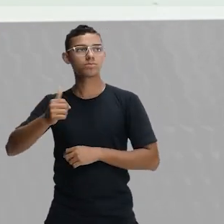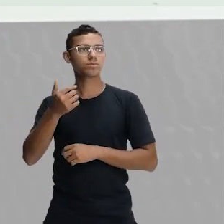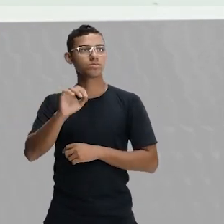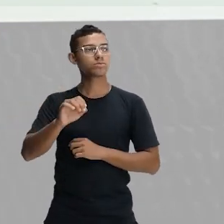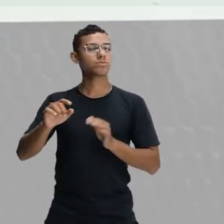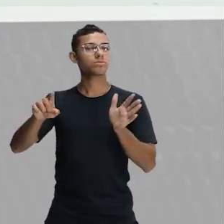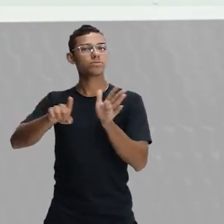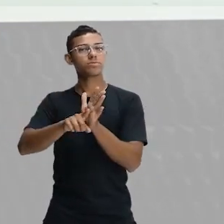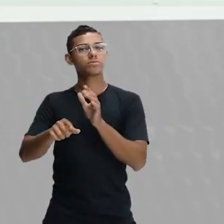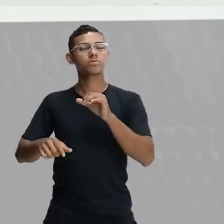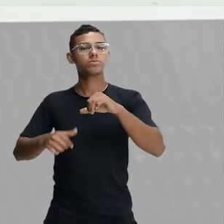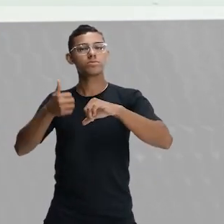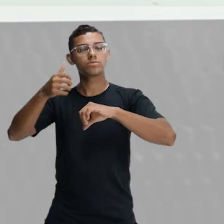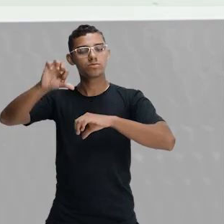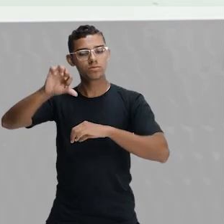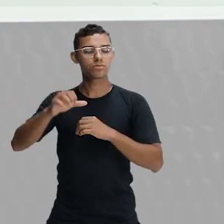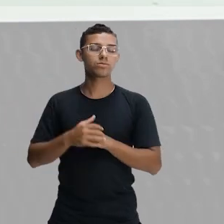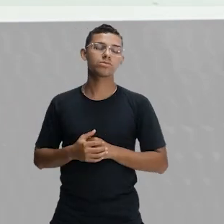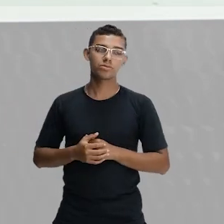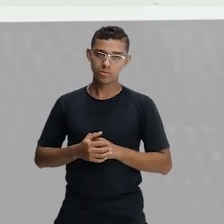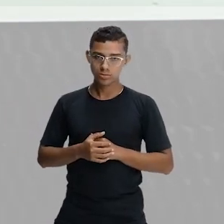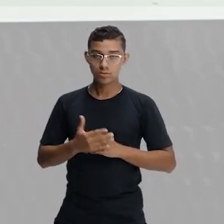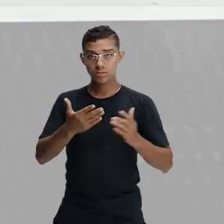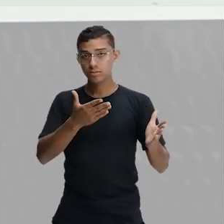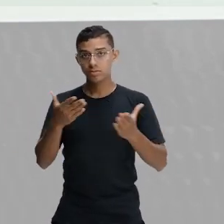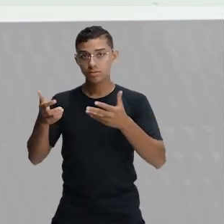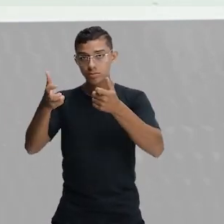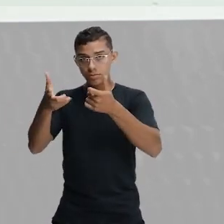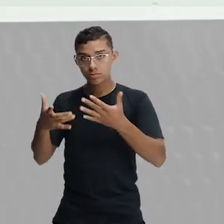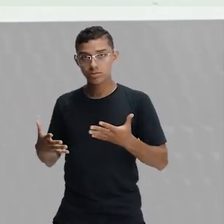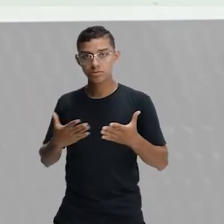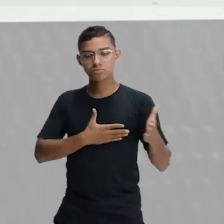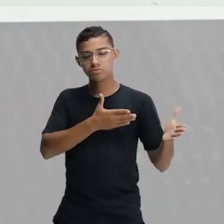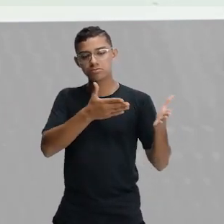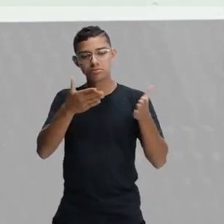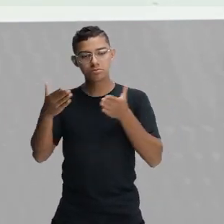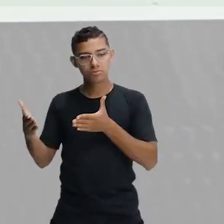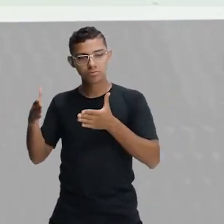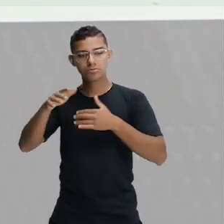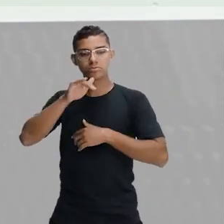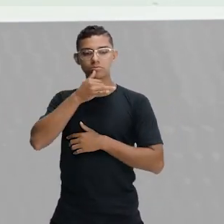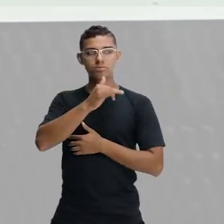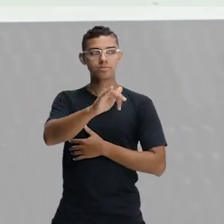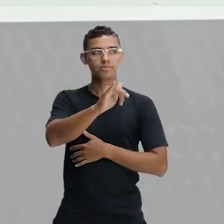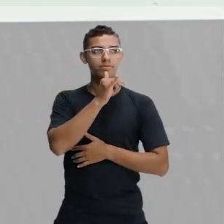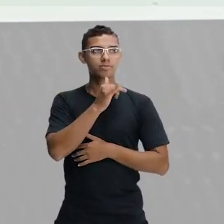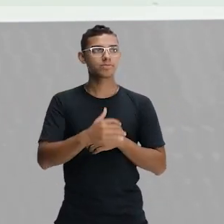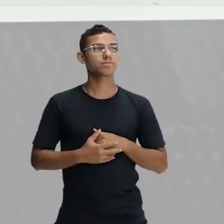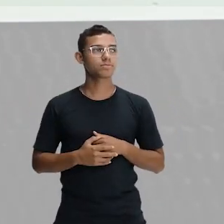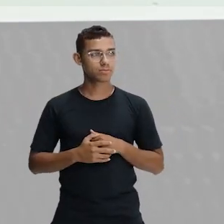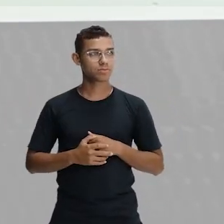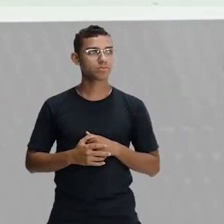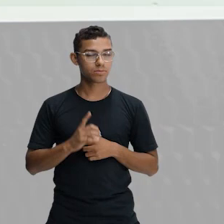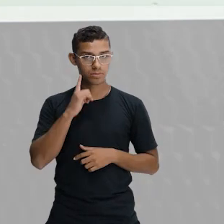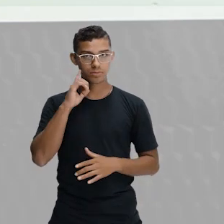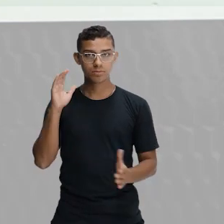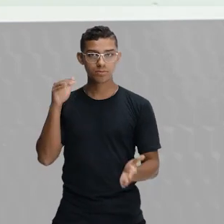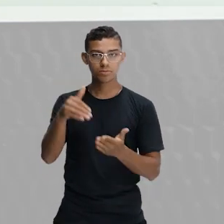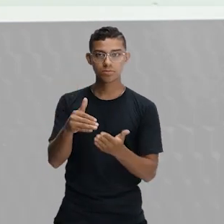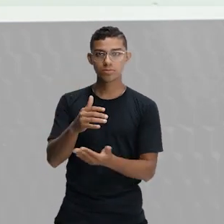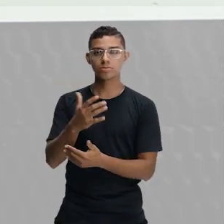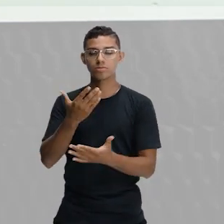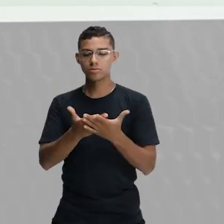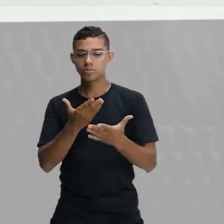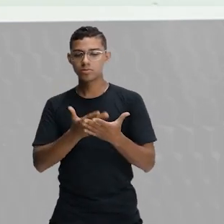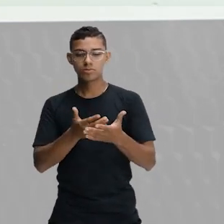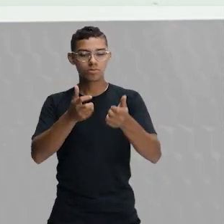Ok? Então nós vamos falar hoje dos processos de eletrização. Na última aula também nós vimos que naturalmente, né,